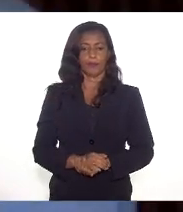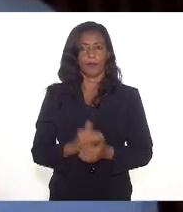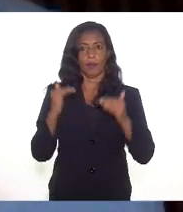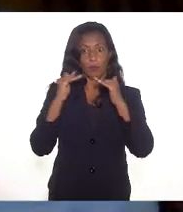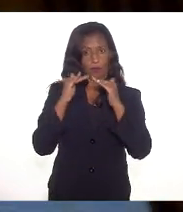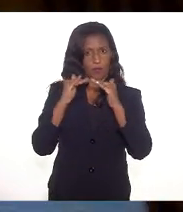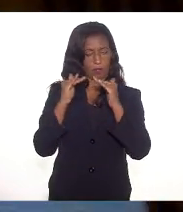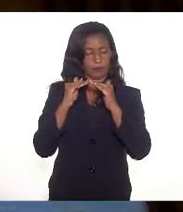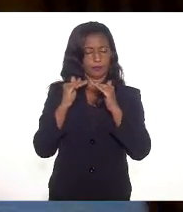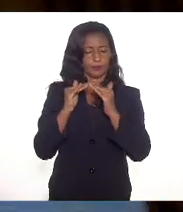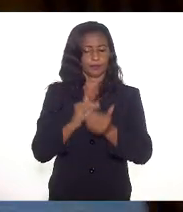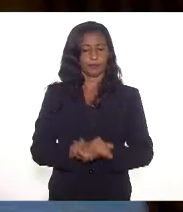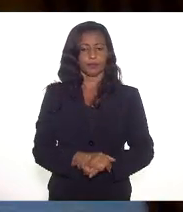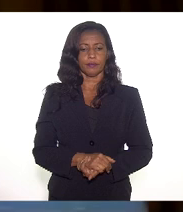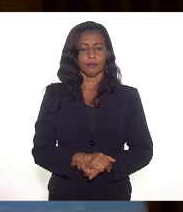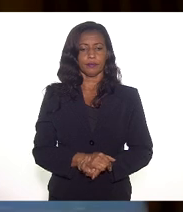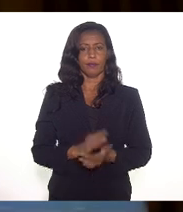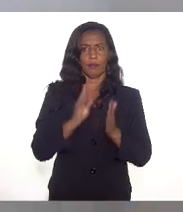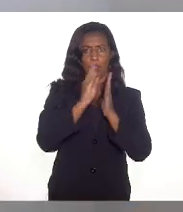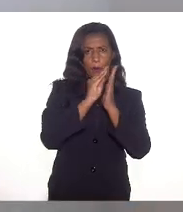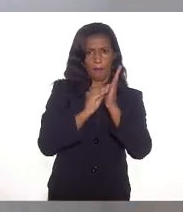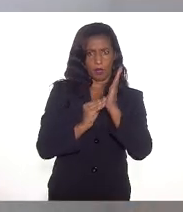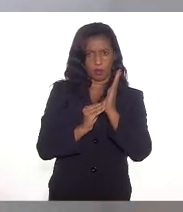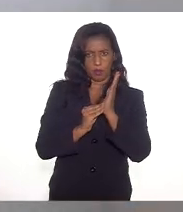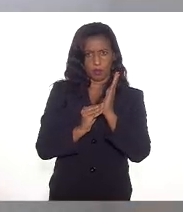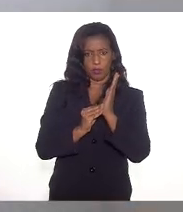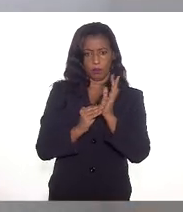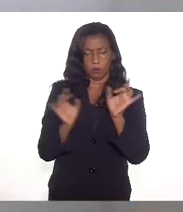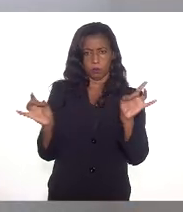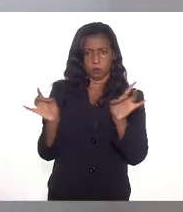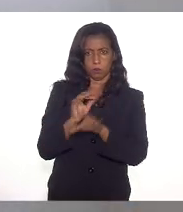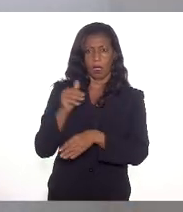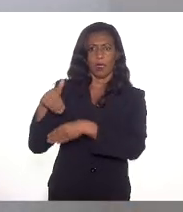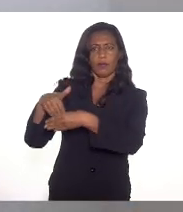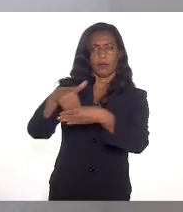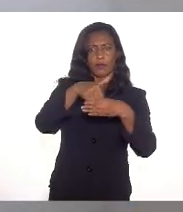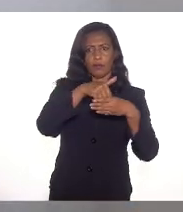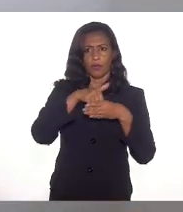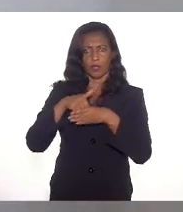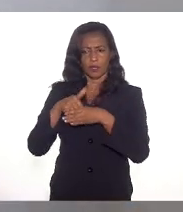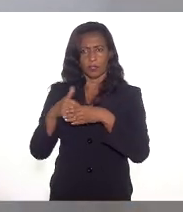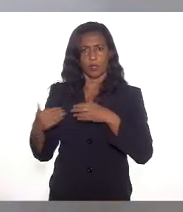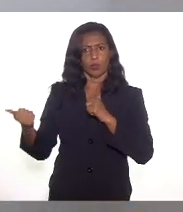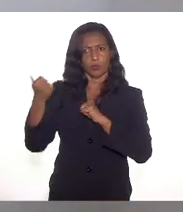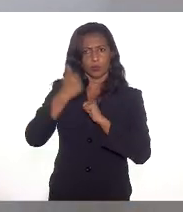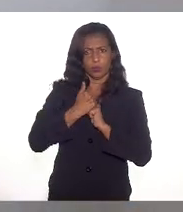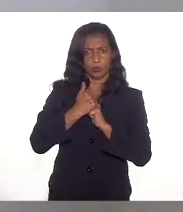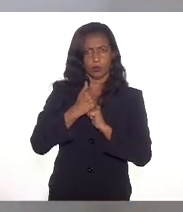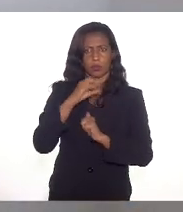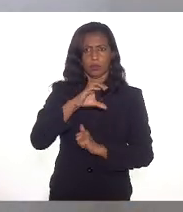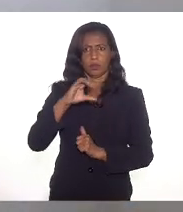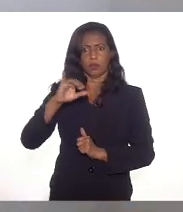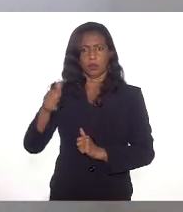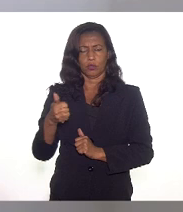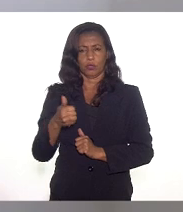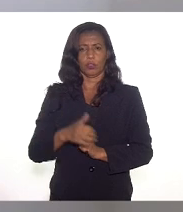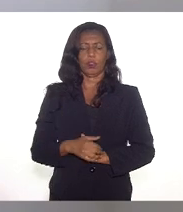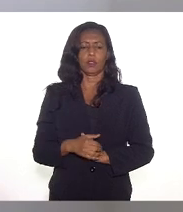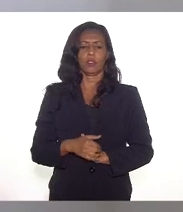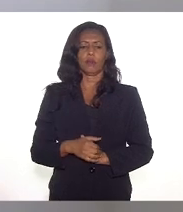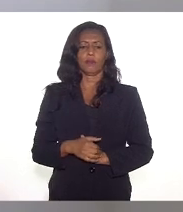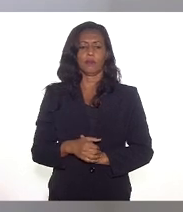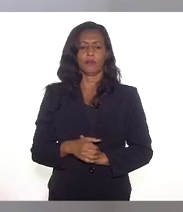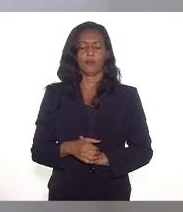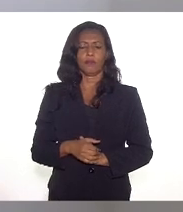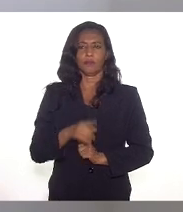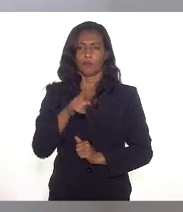Favorável, presidente. Os pareceres emitidos em votação substitutivo da CCJ, conforme a final que a presidência